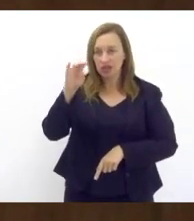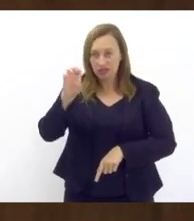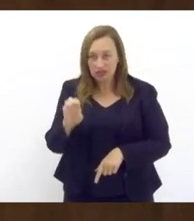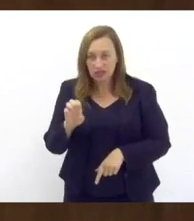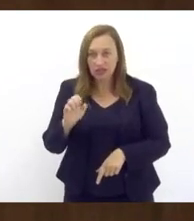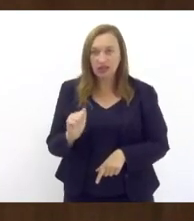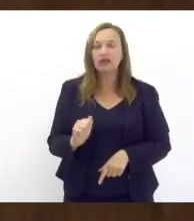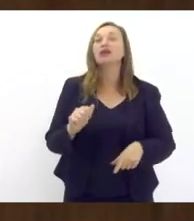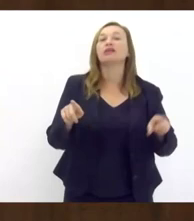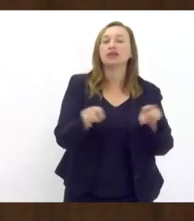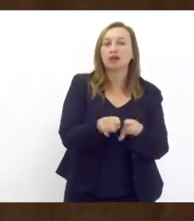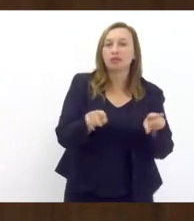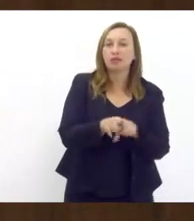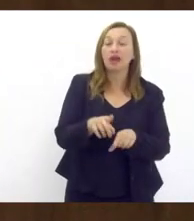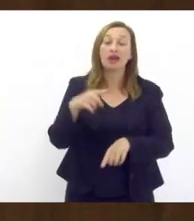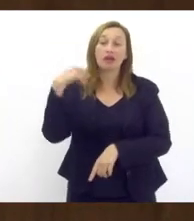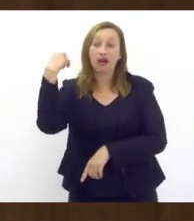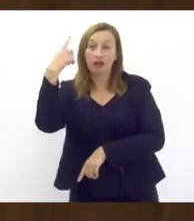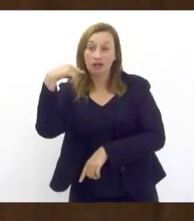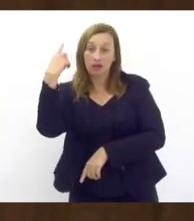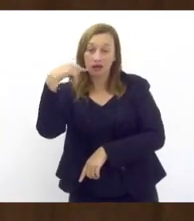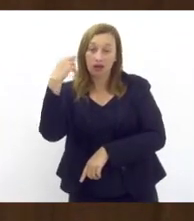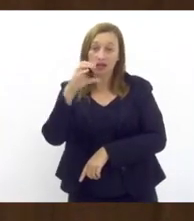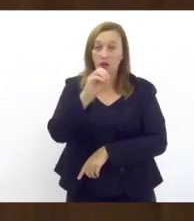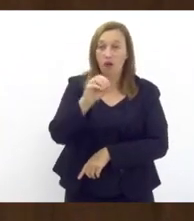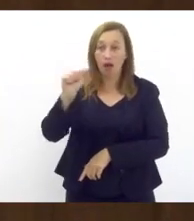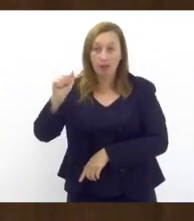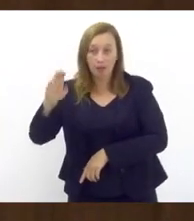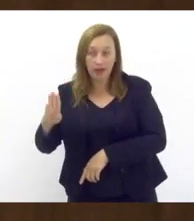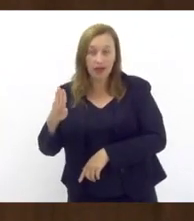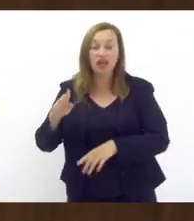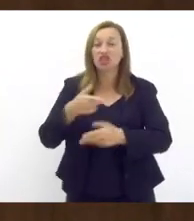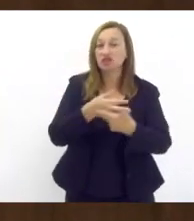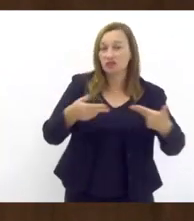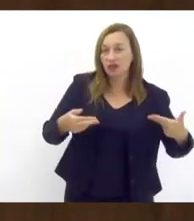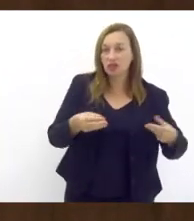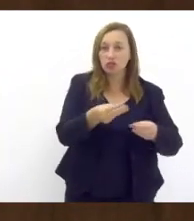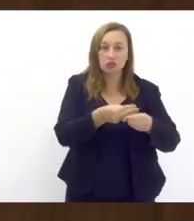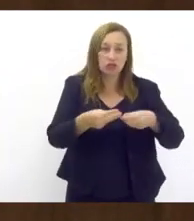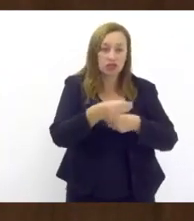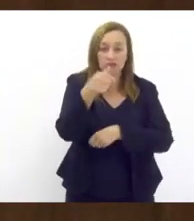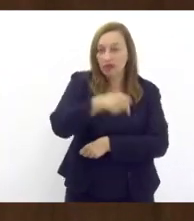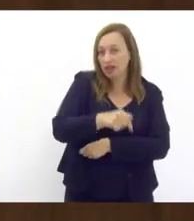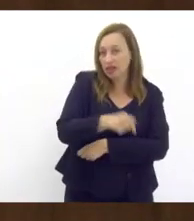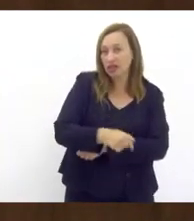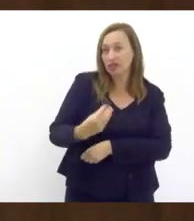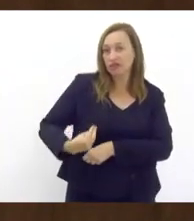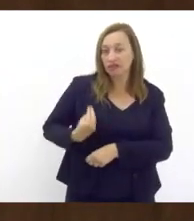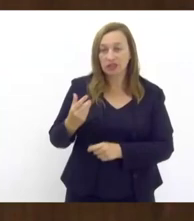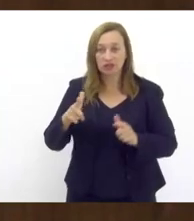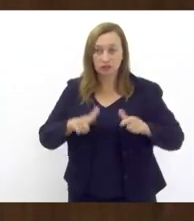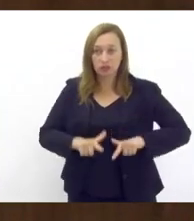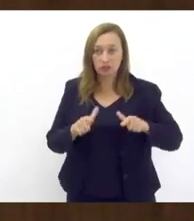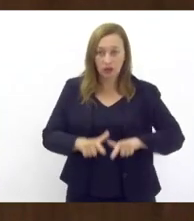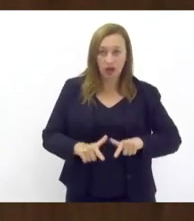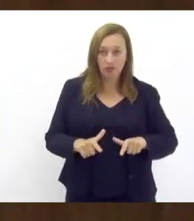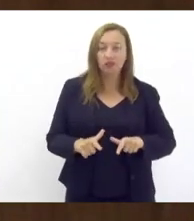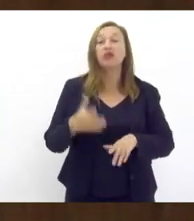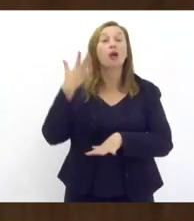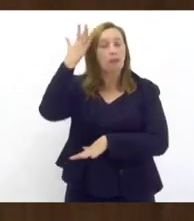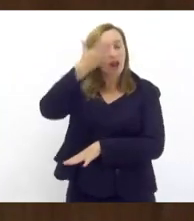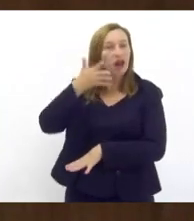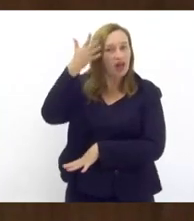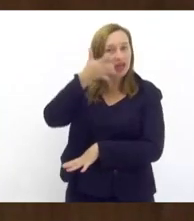OAB, mulheres de comunidades de diversos municípios também aqui estiveram presentes para ouvir palestra